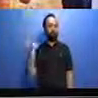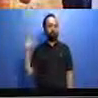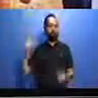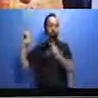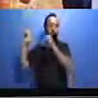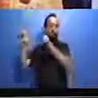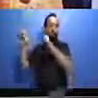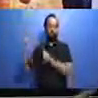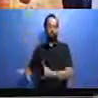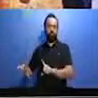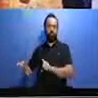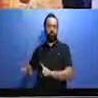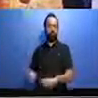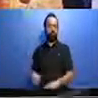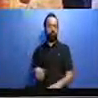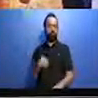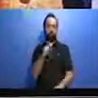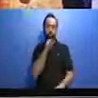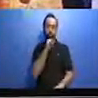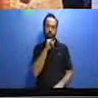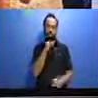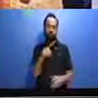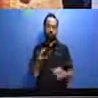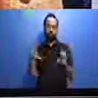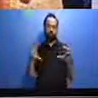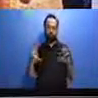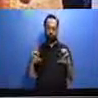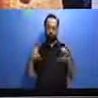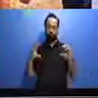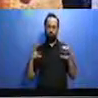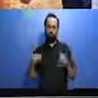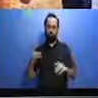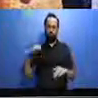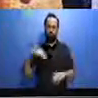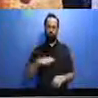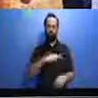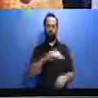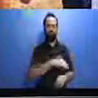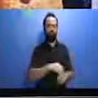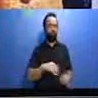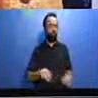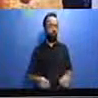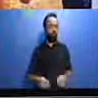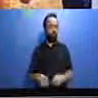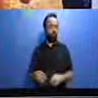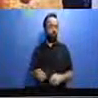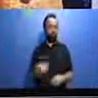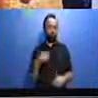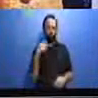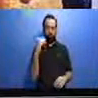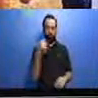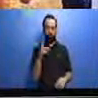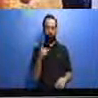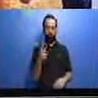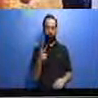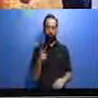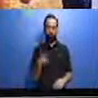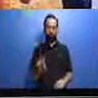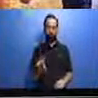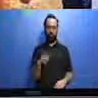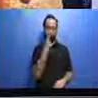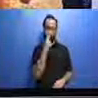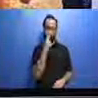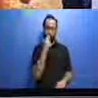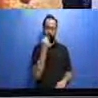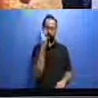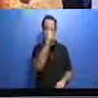duas figuras de duas esponjas do mar, essa com formato até interessante, parece um rosto, né? Aqui são 3 ósculos